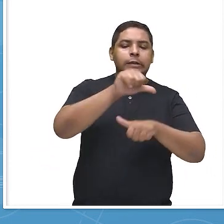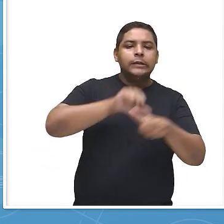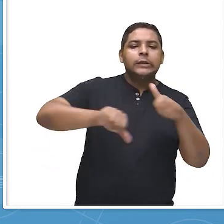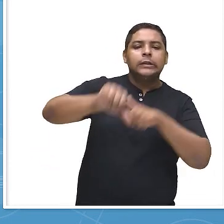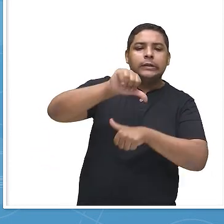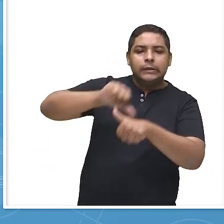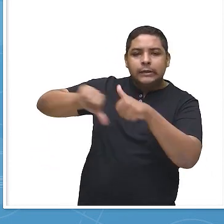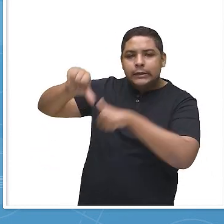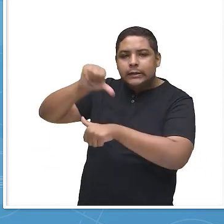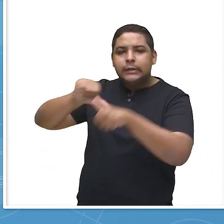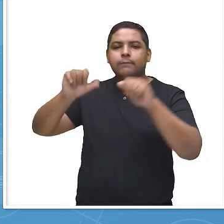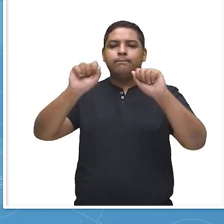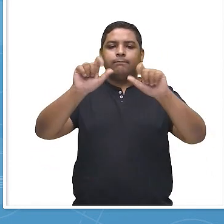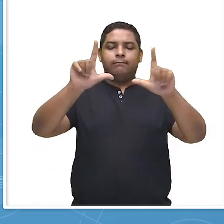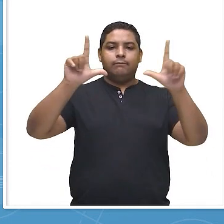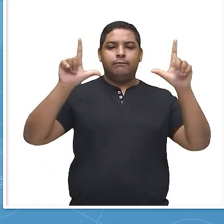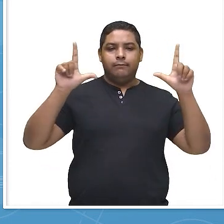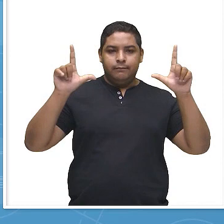dela.